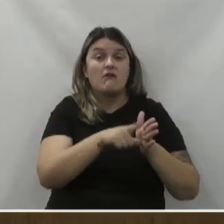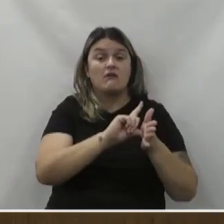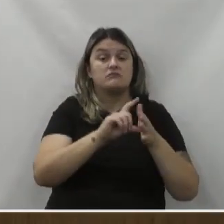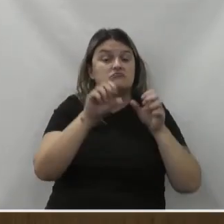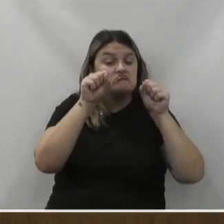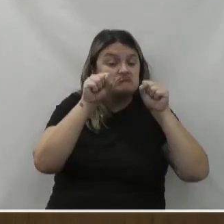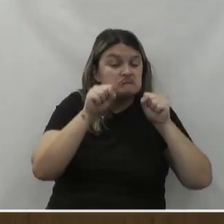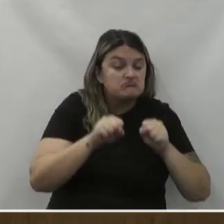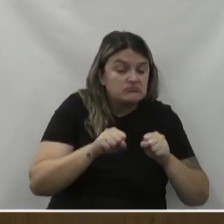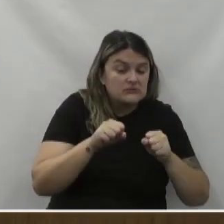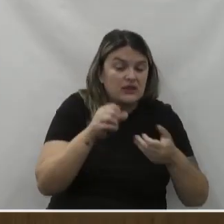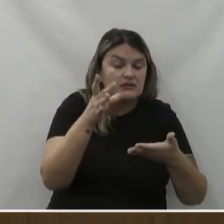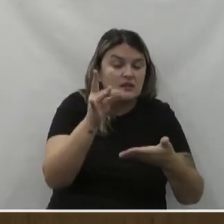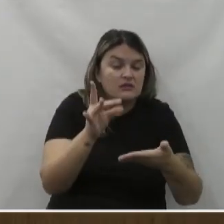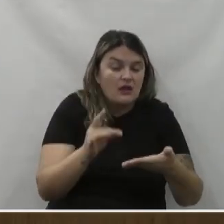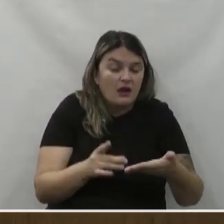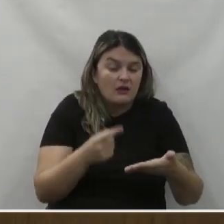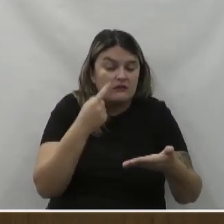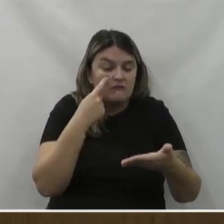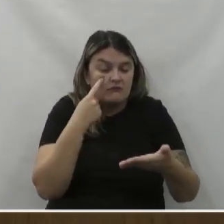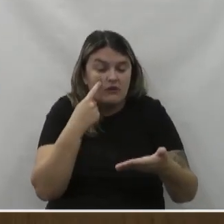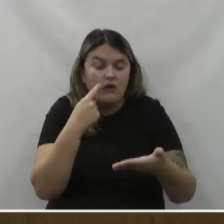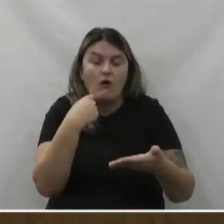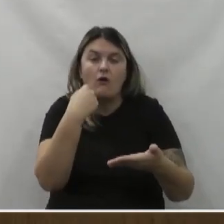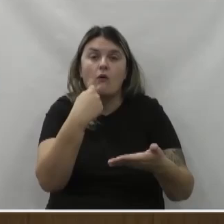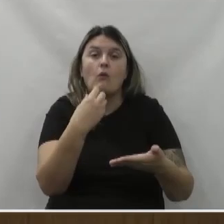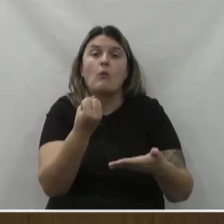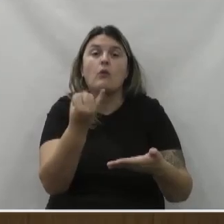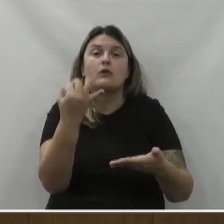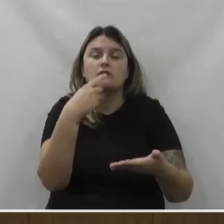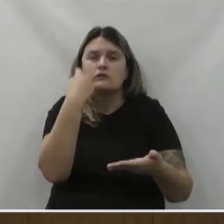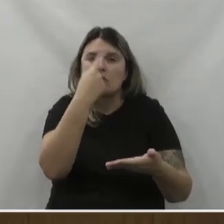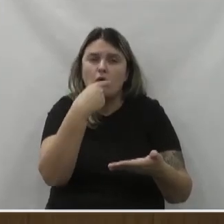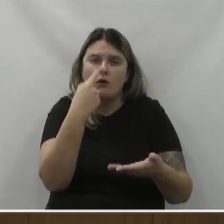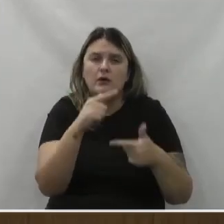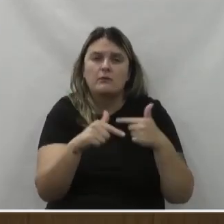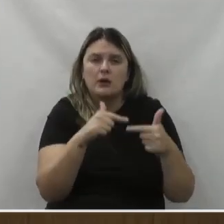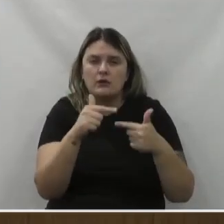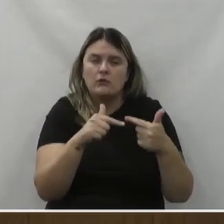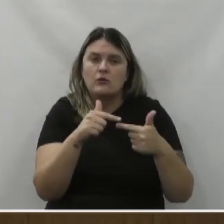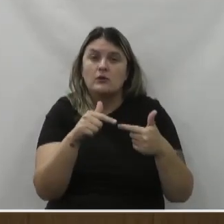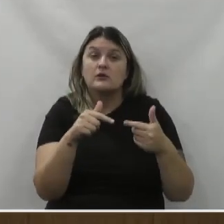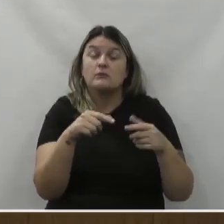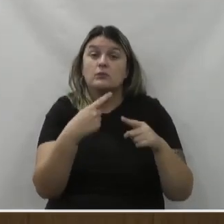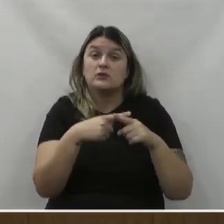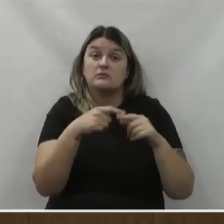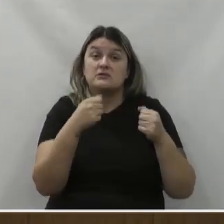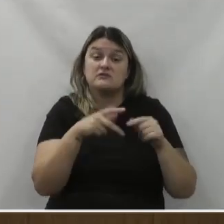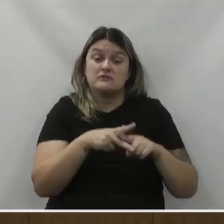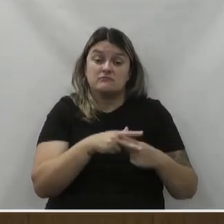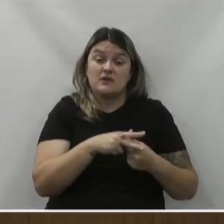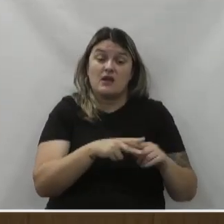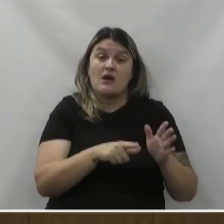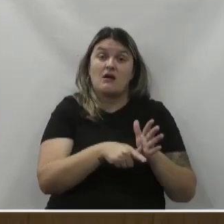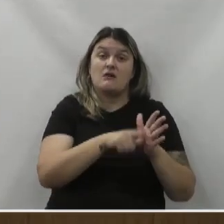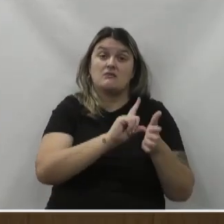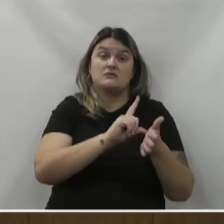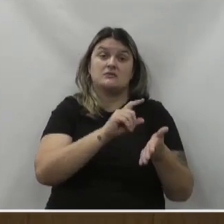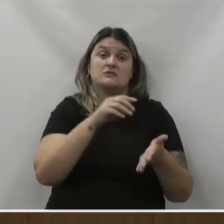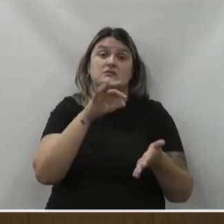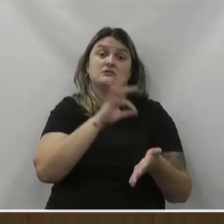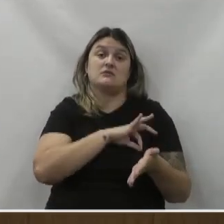possibilitando a verificação e, se necessário, a solicitação de correções antes do pagamento. O não atendimento dessa